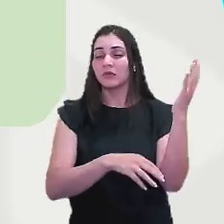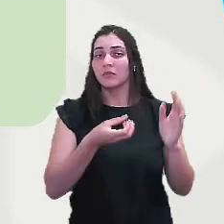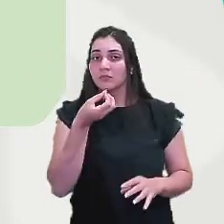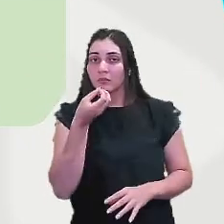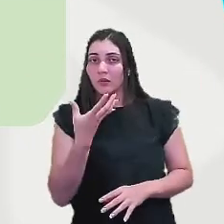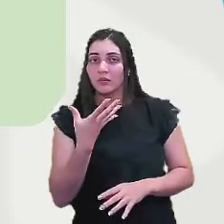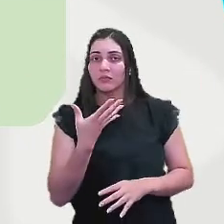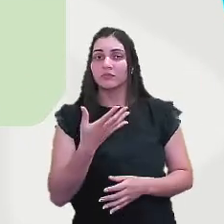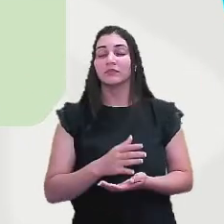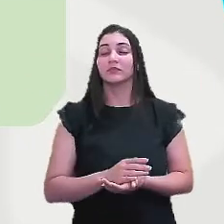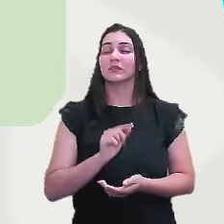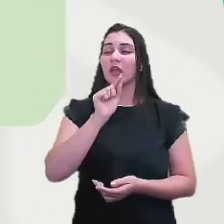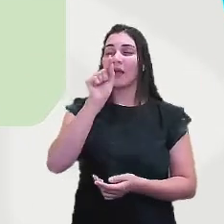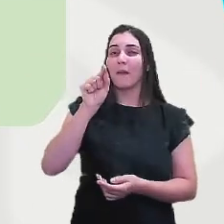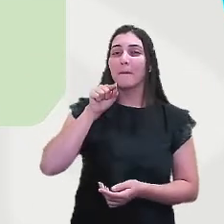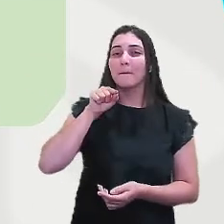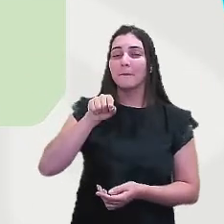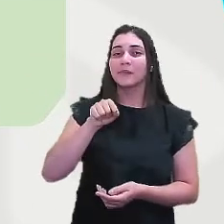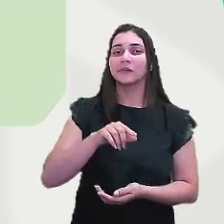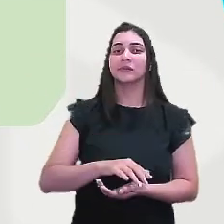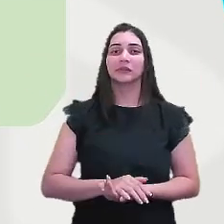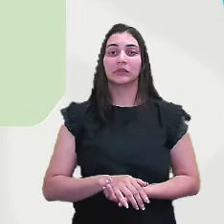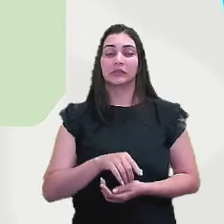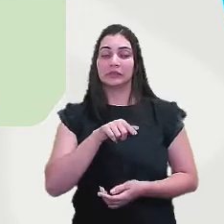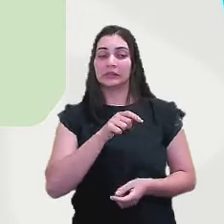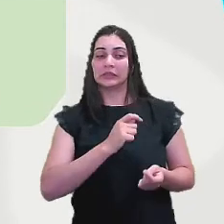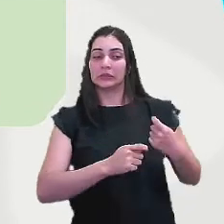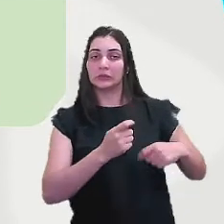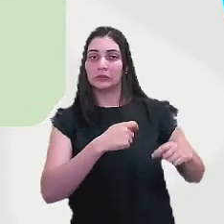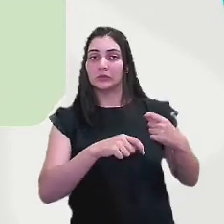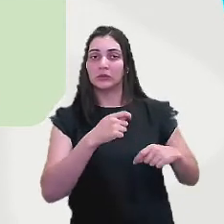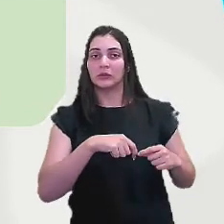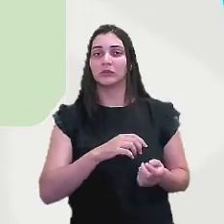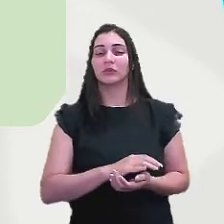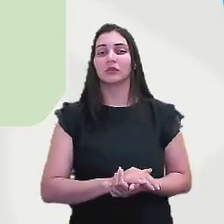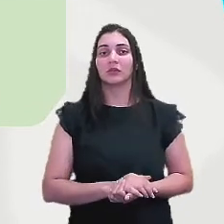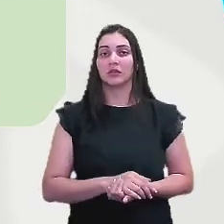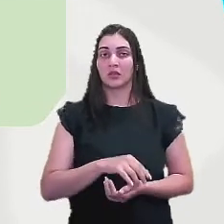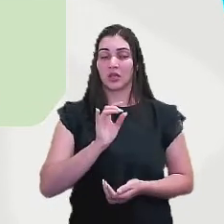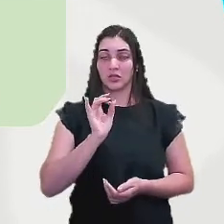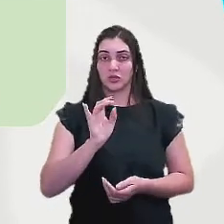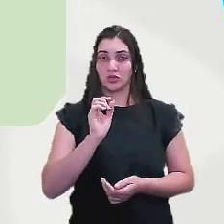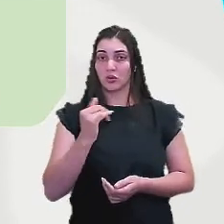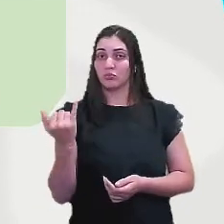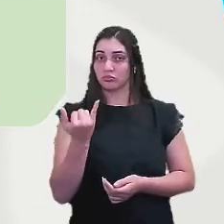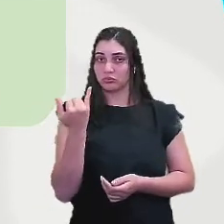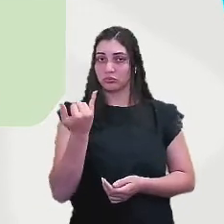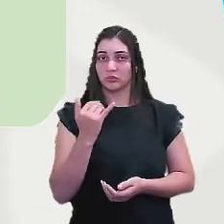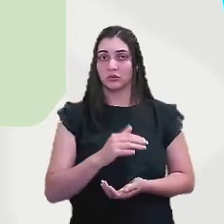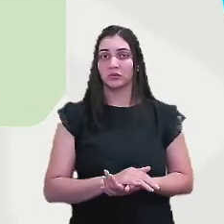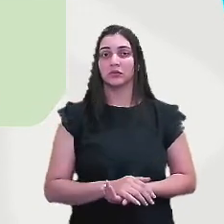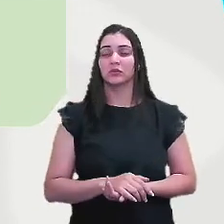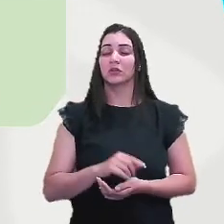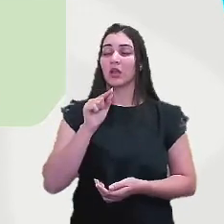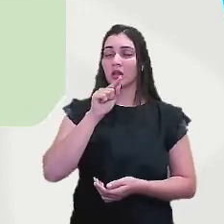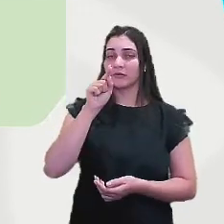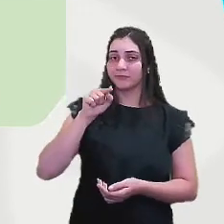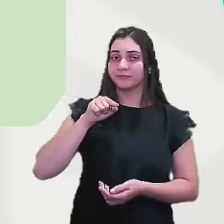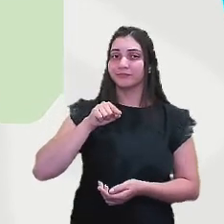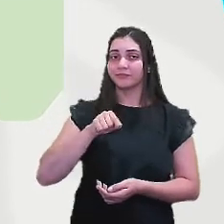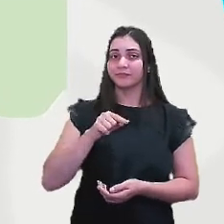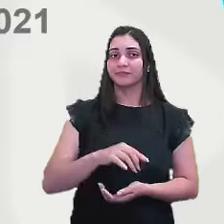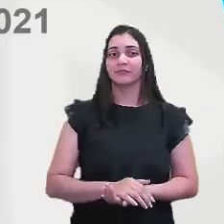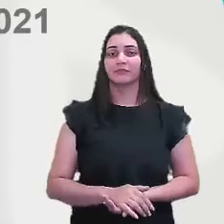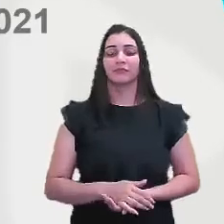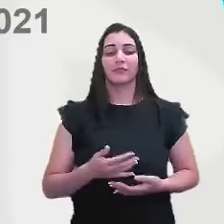humanidade? Essa é a grande questão. Será que a questão econômica, ou seja, o ganho econômico é a única coisa que importa? Essa é a grande questão. E